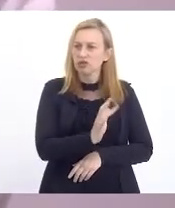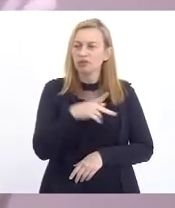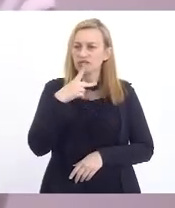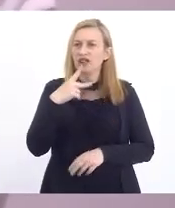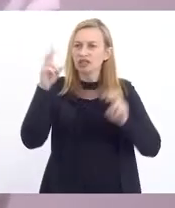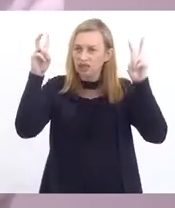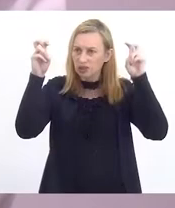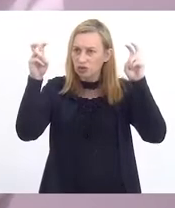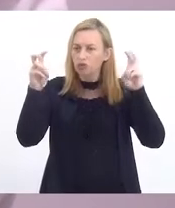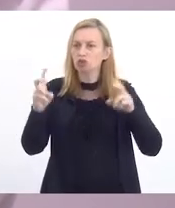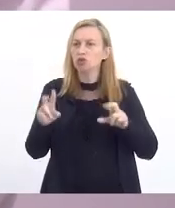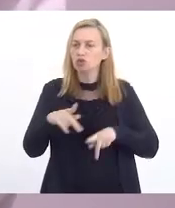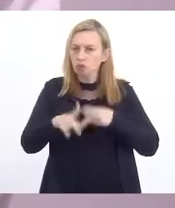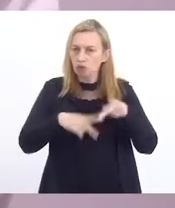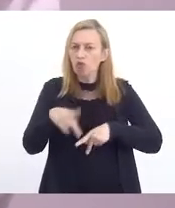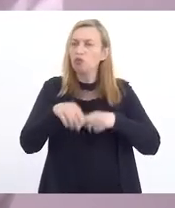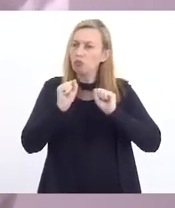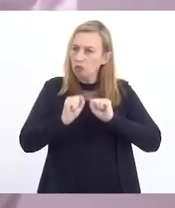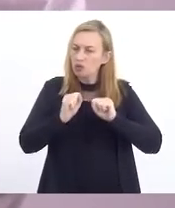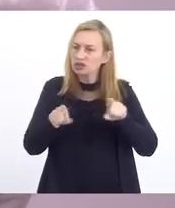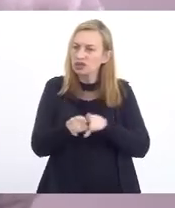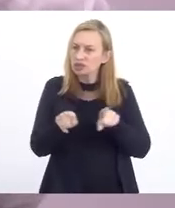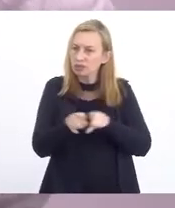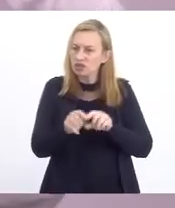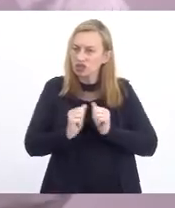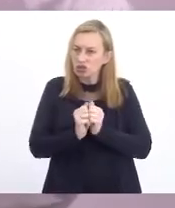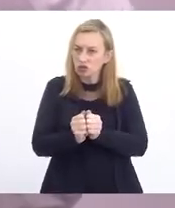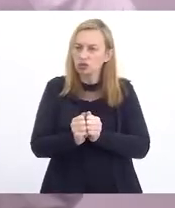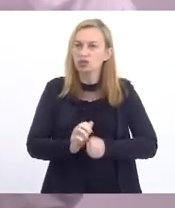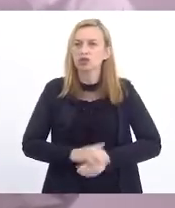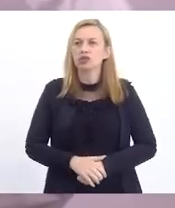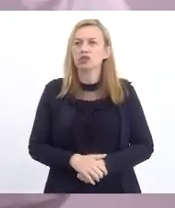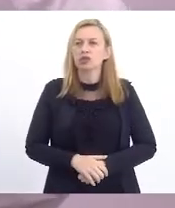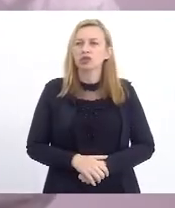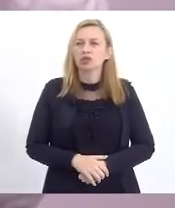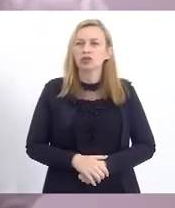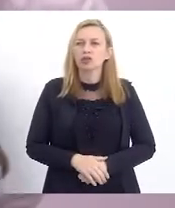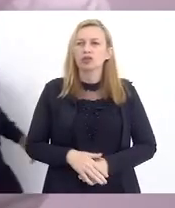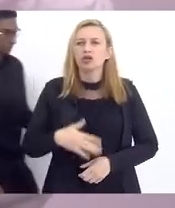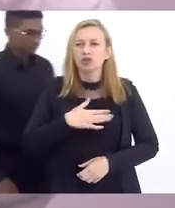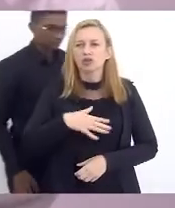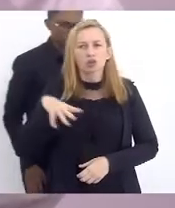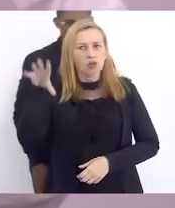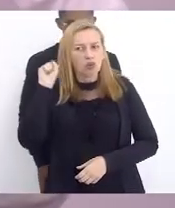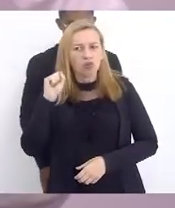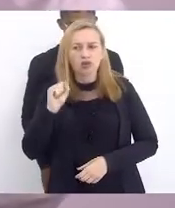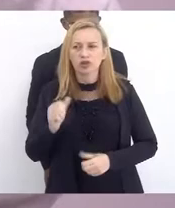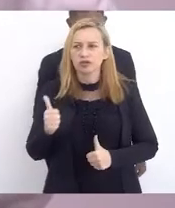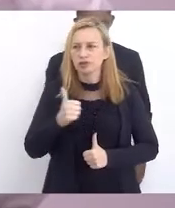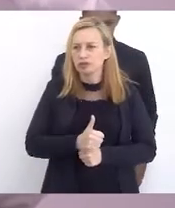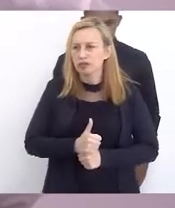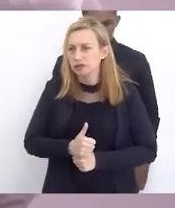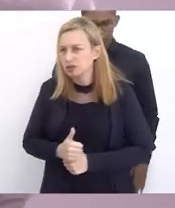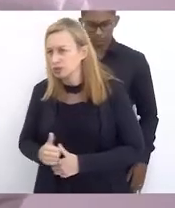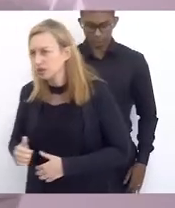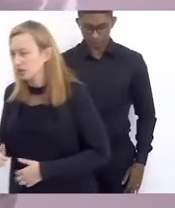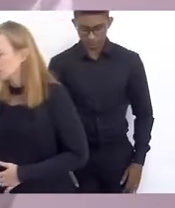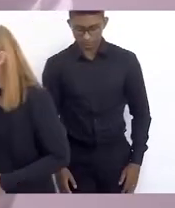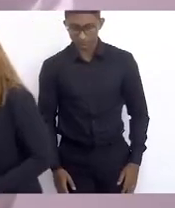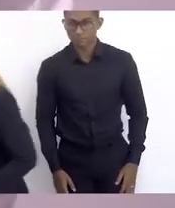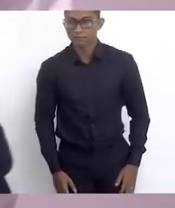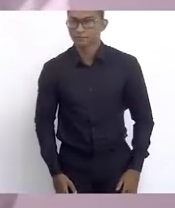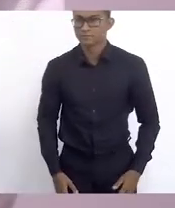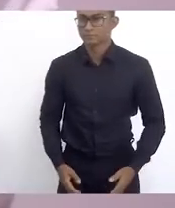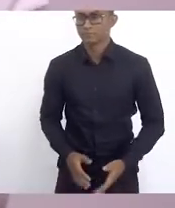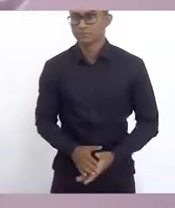questão, para que a população também possa participar efetivamente. Eu gostei de ouvir, através do Zoom, foi um pedido da deputada